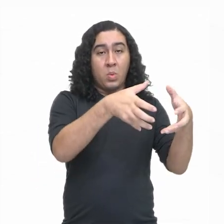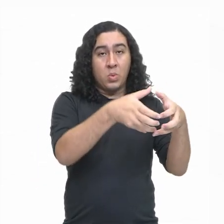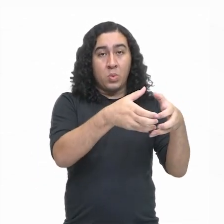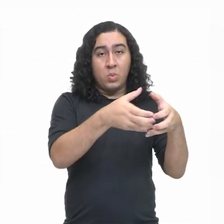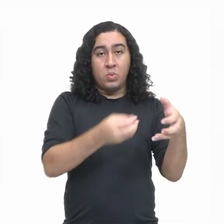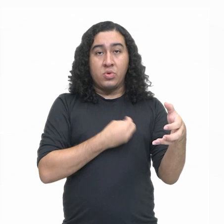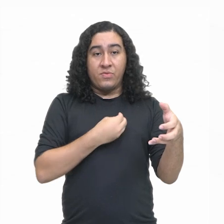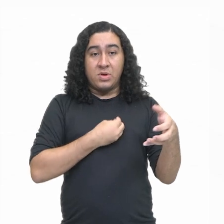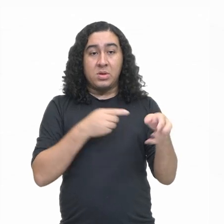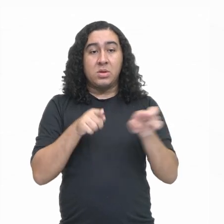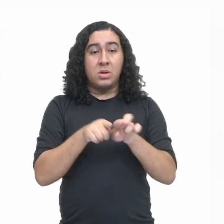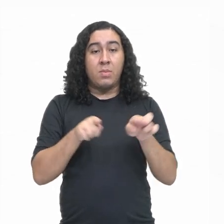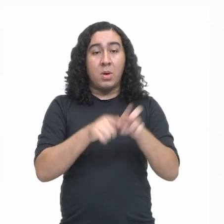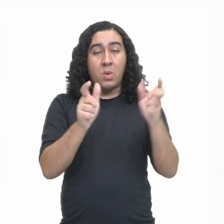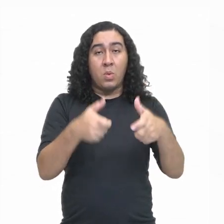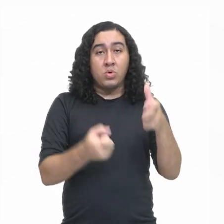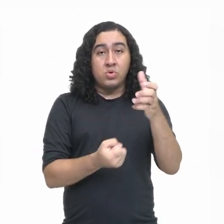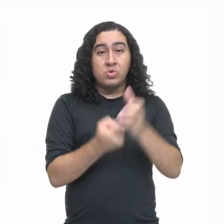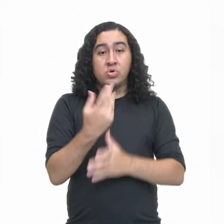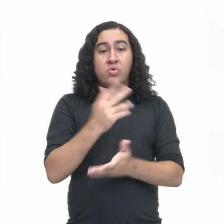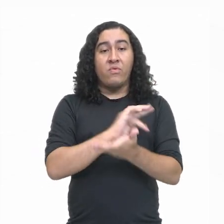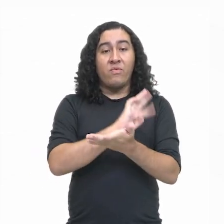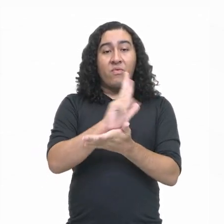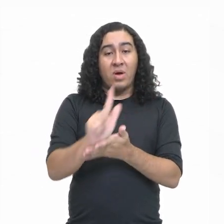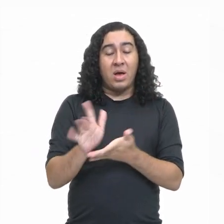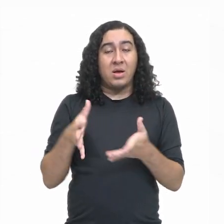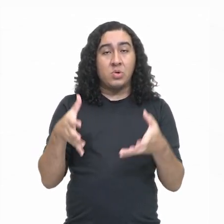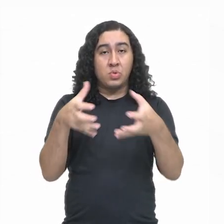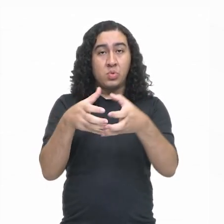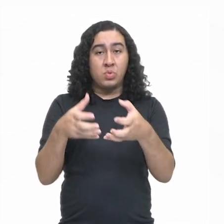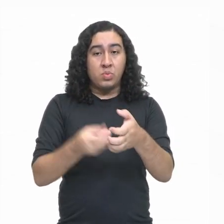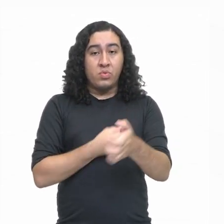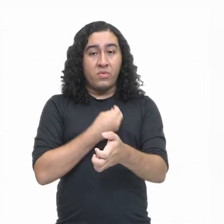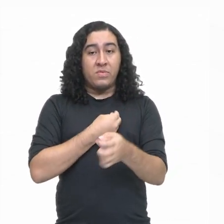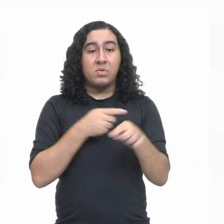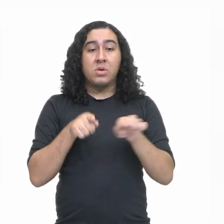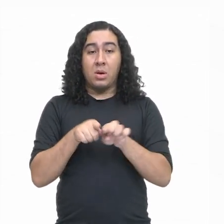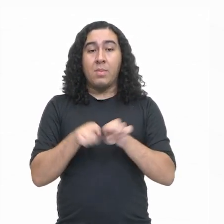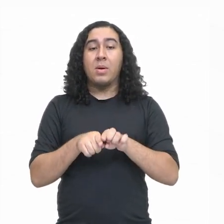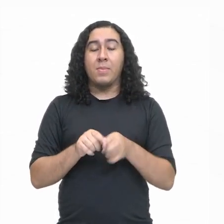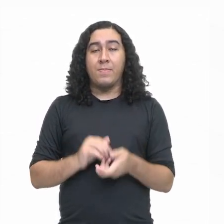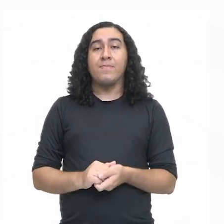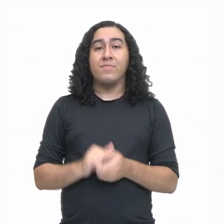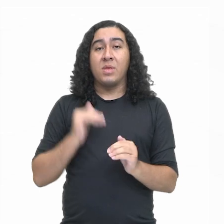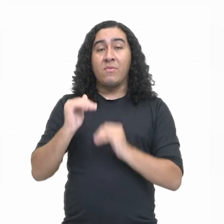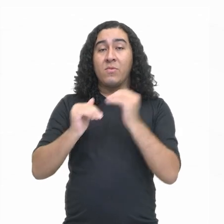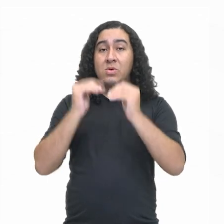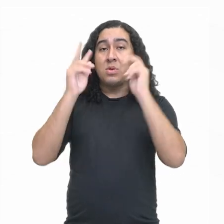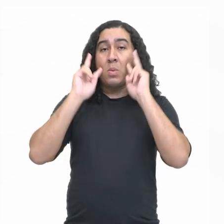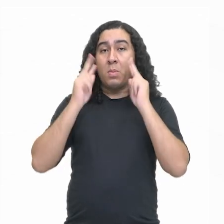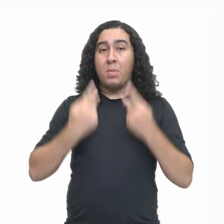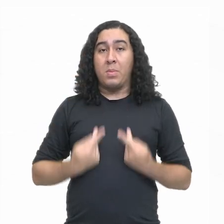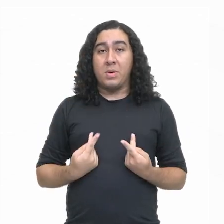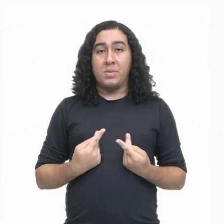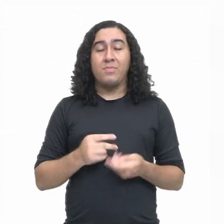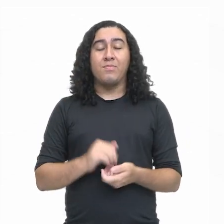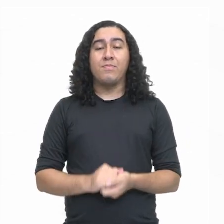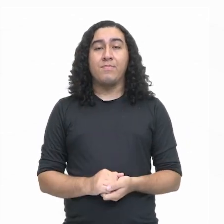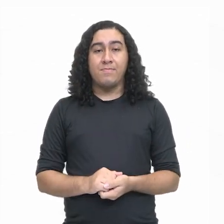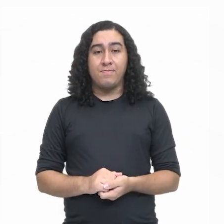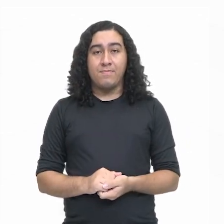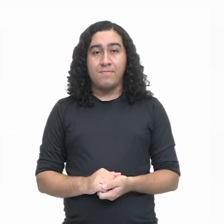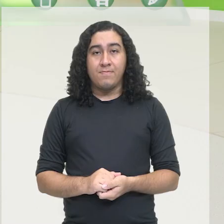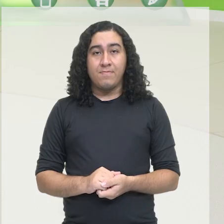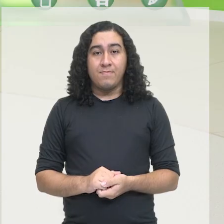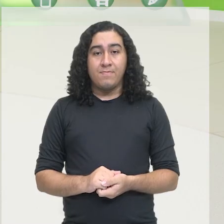dos seres vivos, origem das espécies e dos grandes grupos de seres vivos, evolução humana.